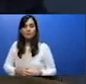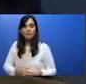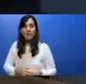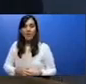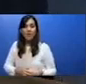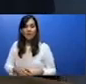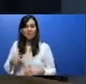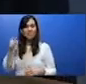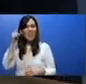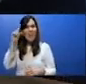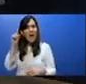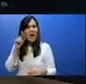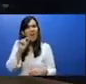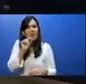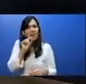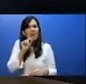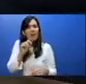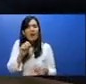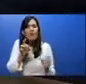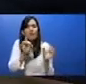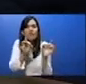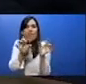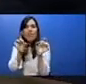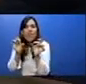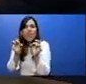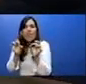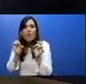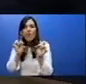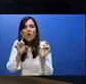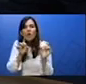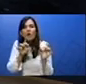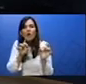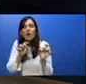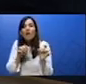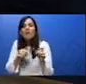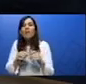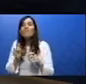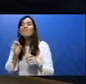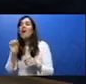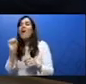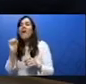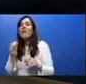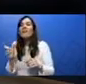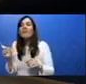camelos, né, que vendem em barraquinhas, né, vendem o quê?